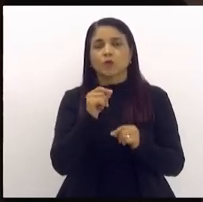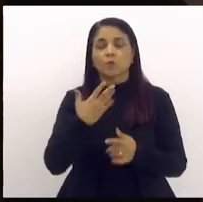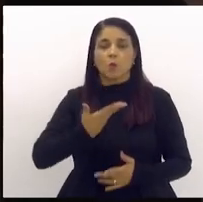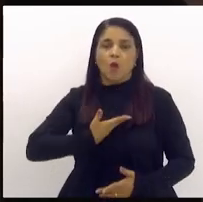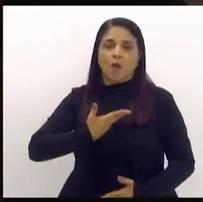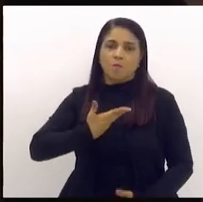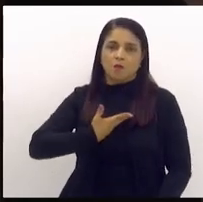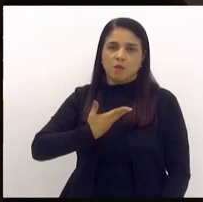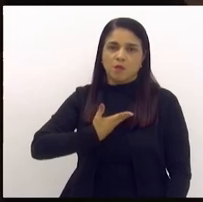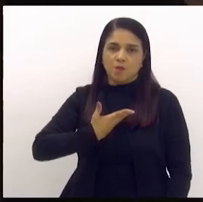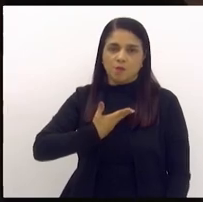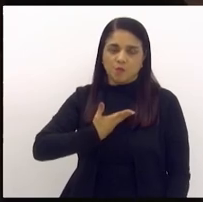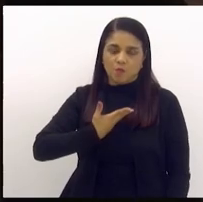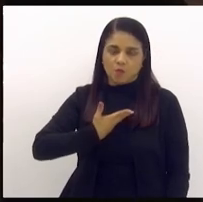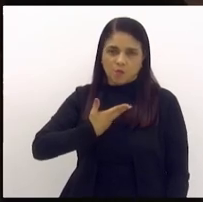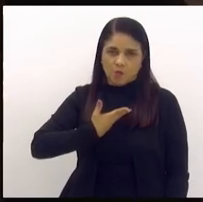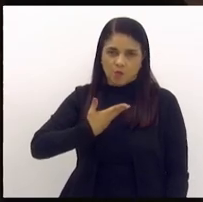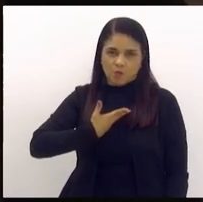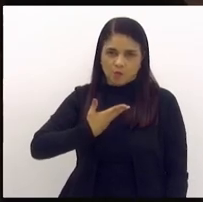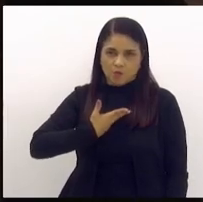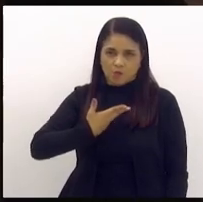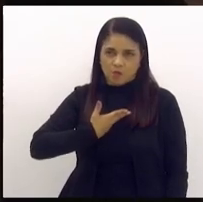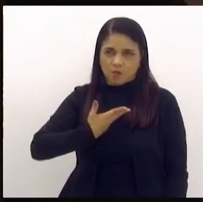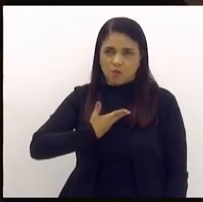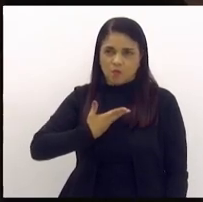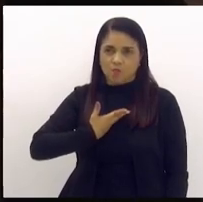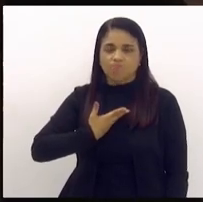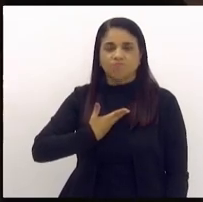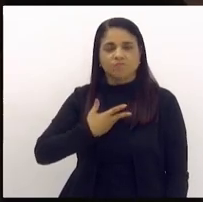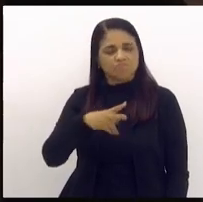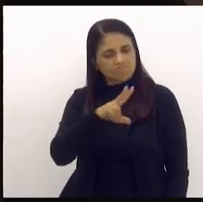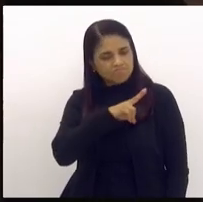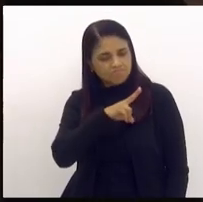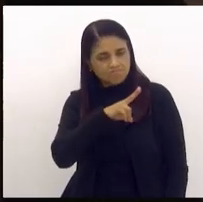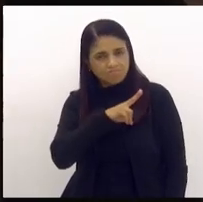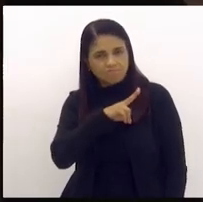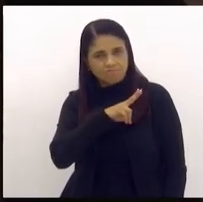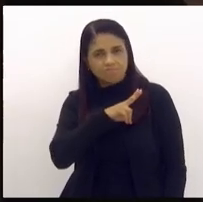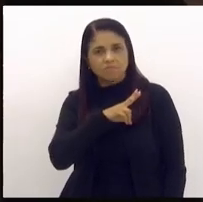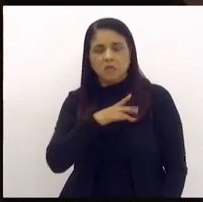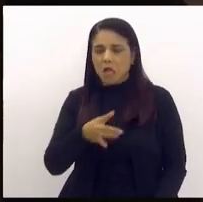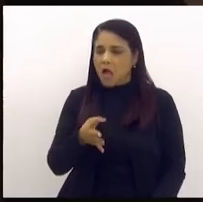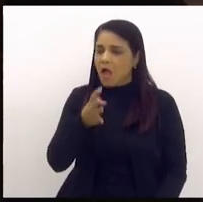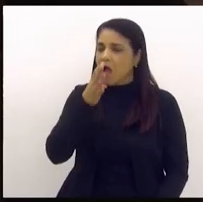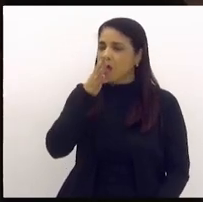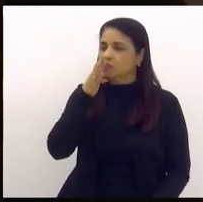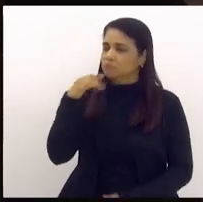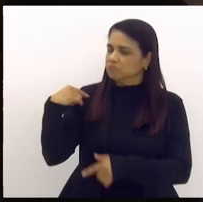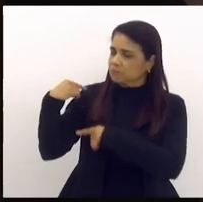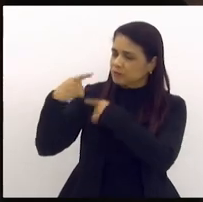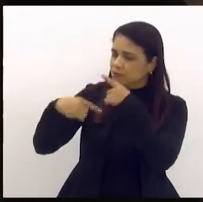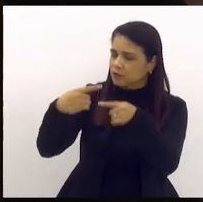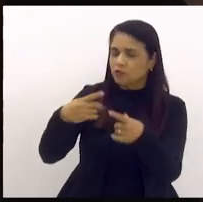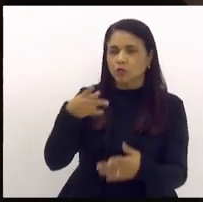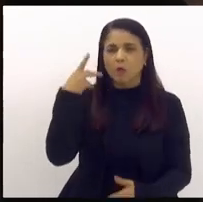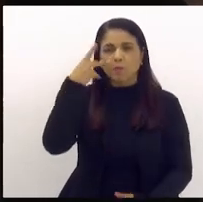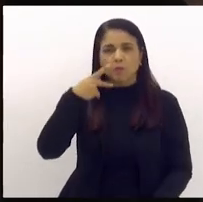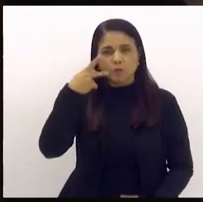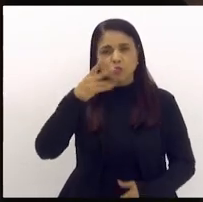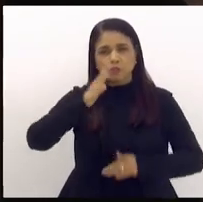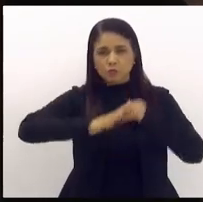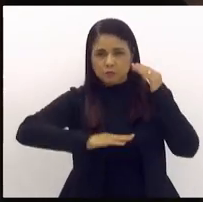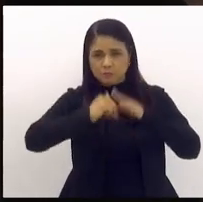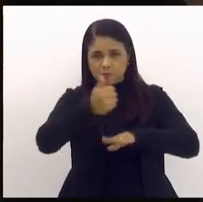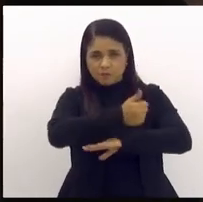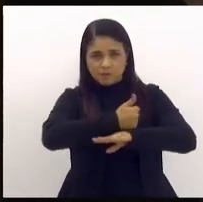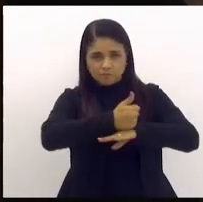amigo na vida pessoal, um cara que eu admiro na trajetória política e na trajetória profissional